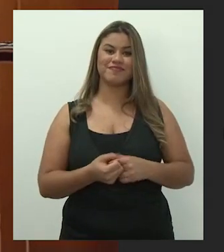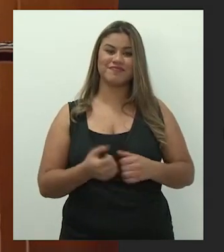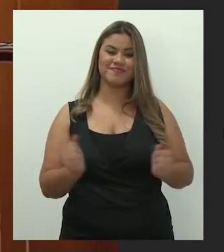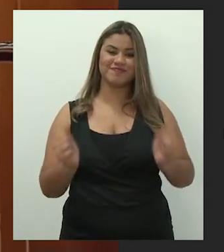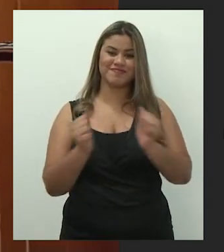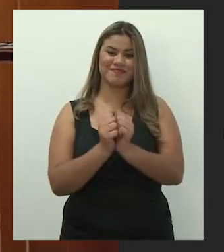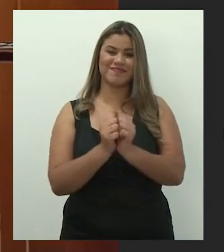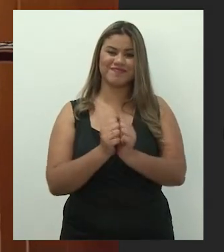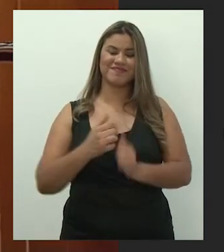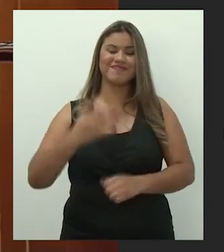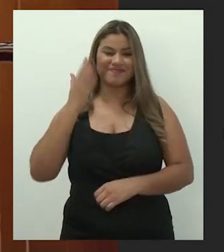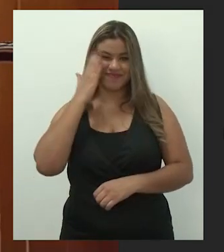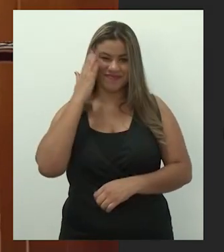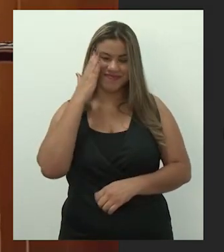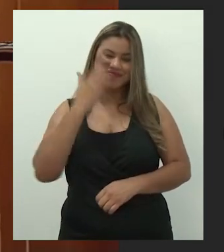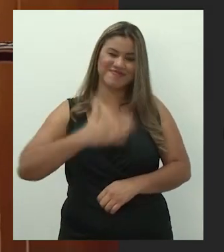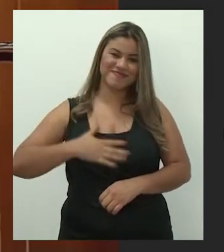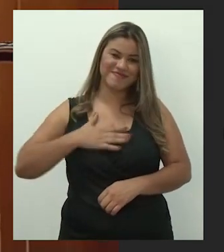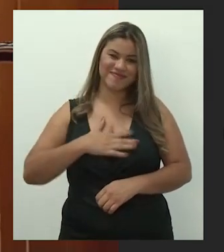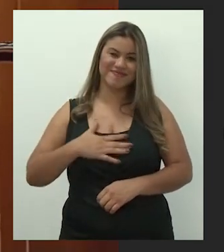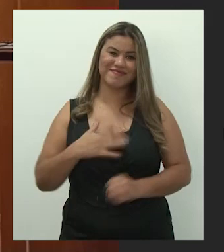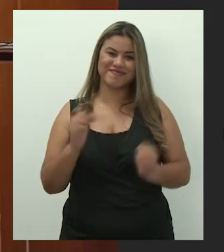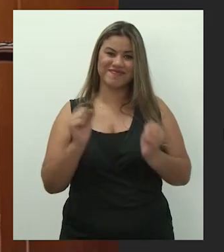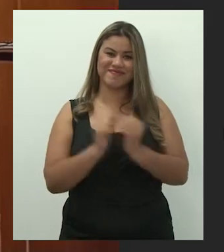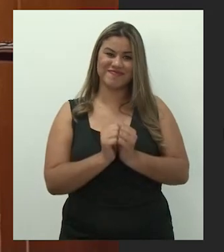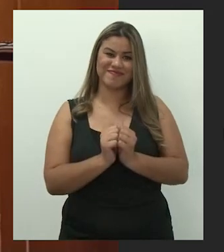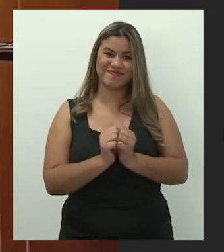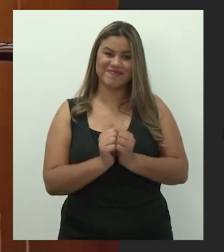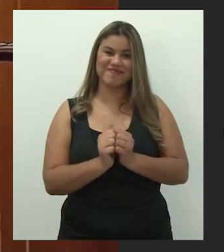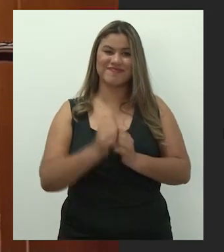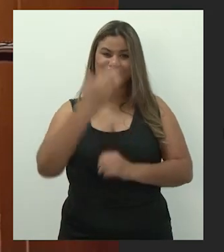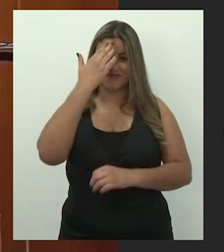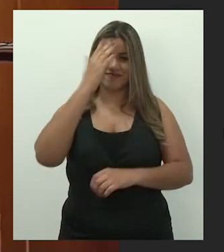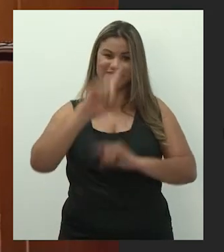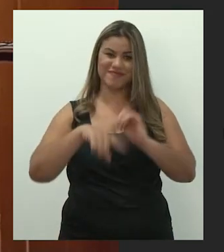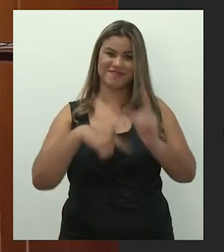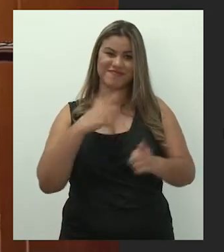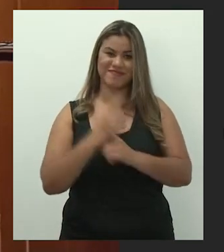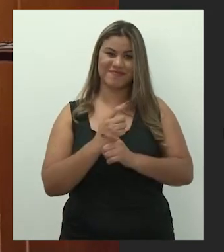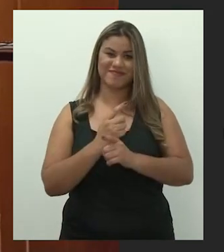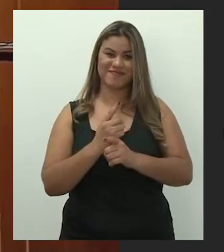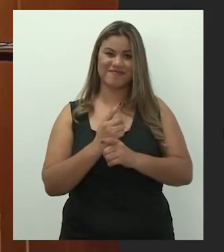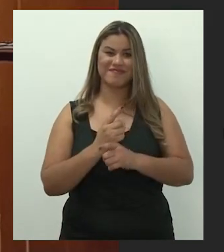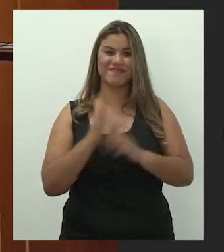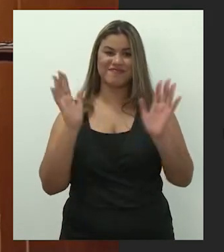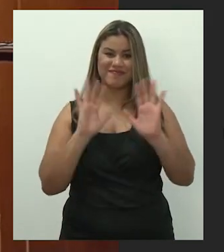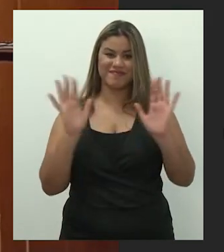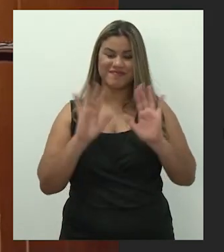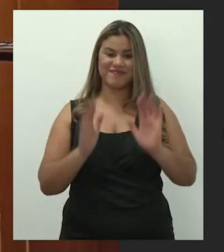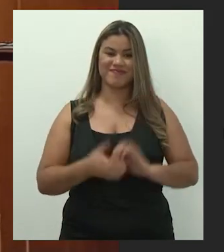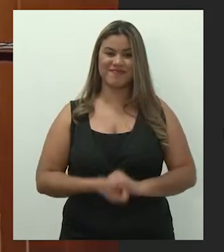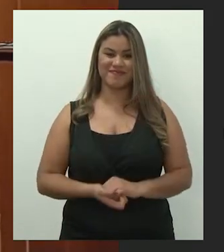sabem disso, que eu sempre falo isso, que eu adoro estar aqui. Muito obrigado e até a próxima, se Deus quiser.